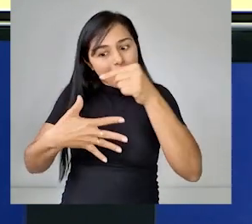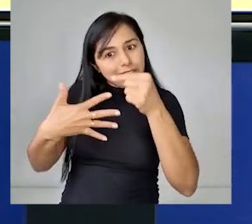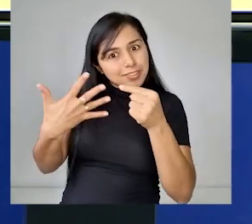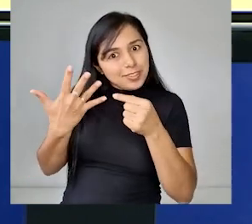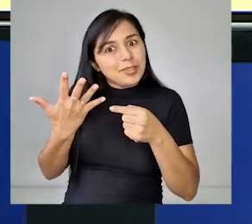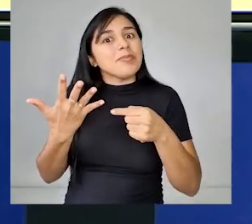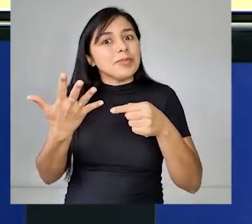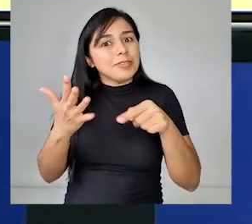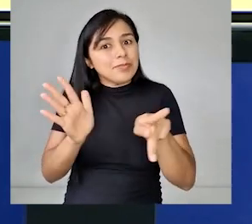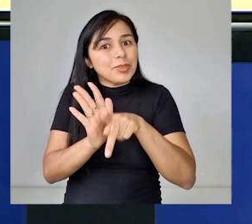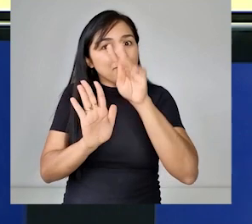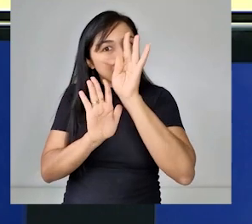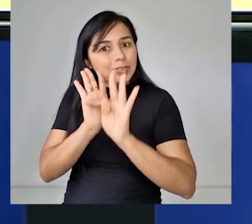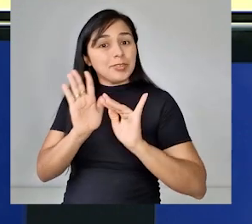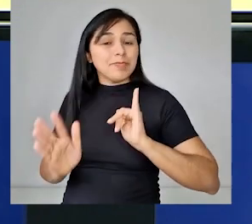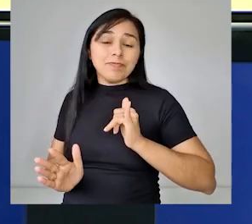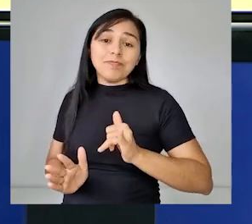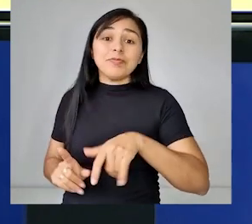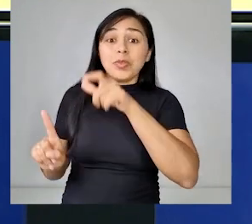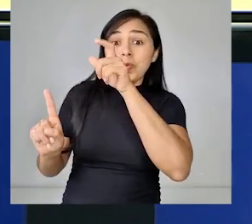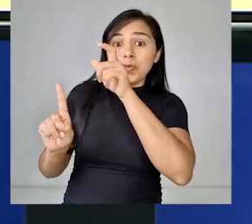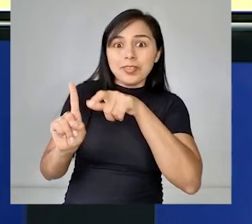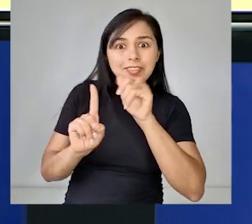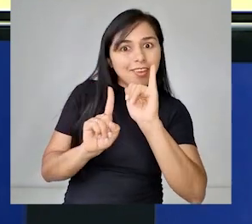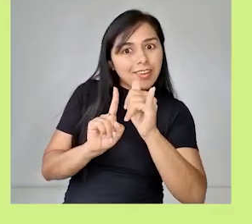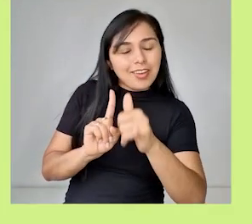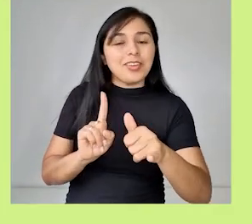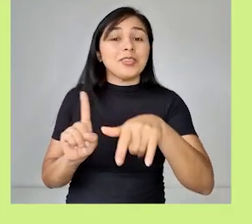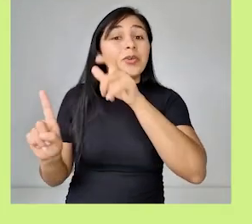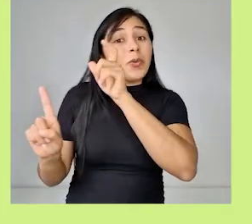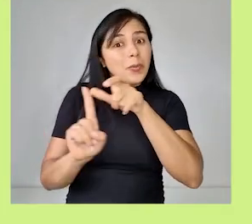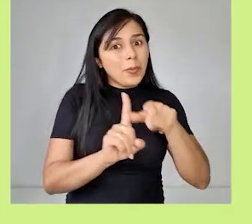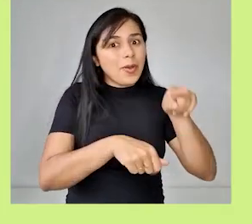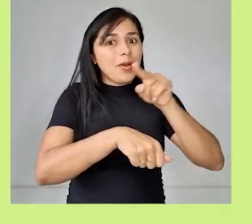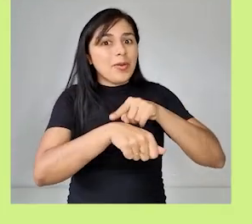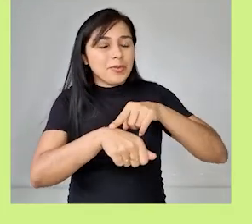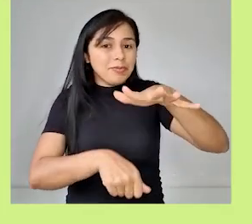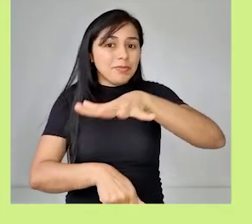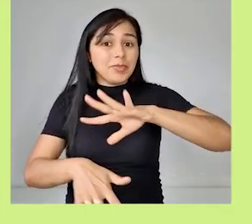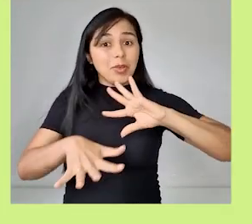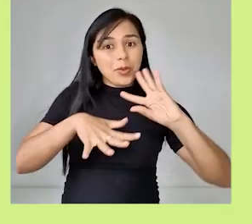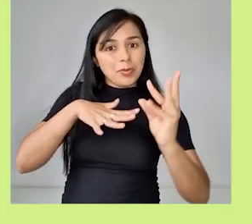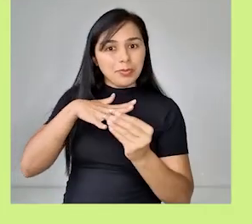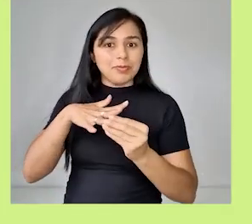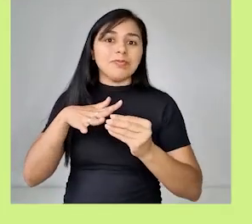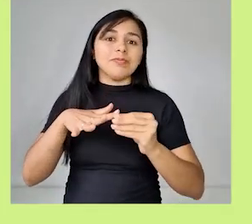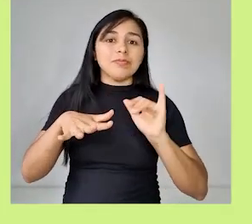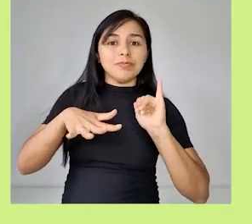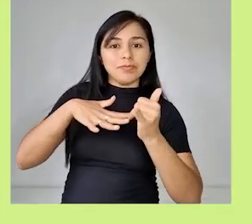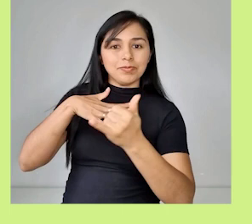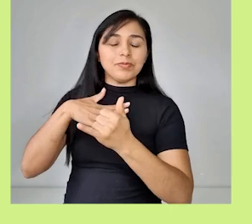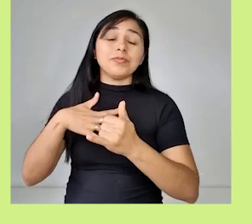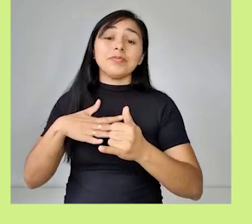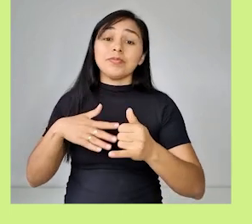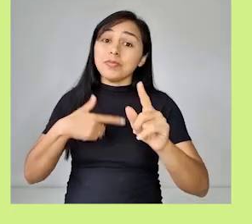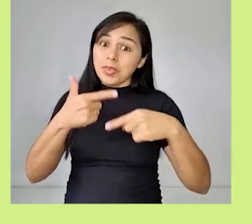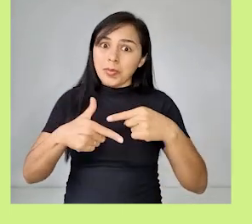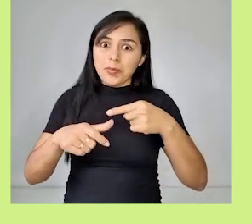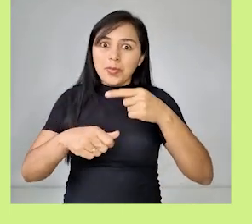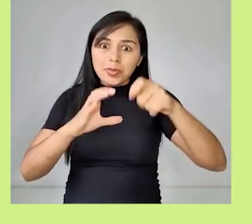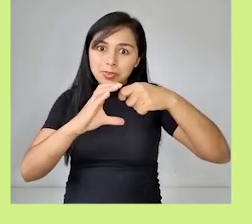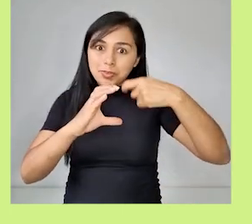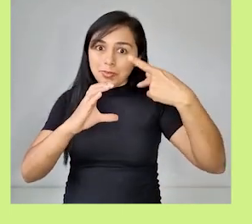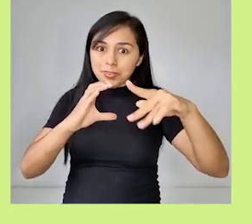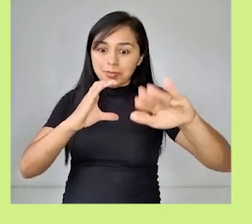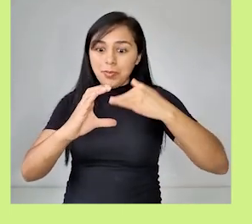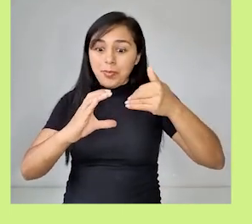o narrador, os personagens, o tempo, o espaço e o enredo. Envia um vídeo para esse número que está aparecendo e você pode aparecer